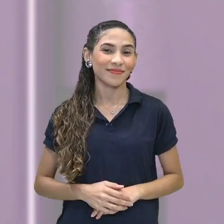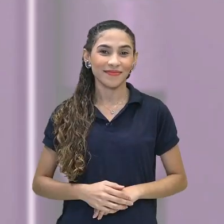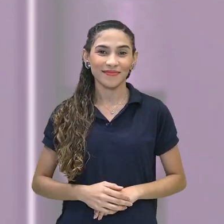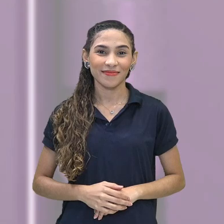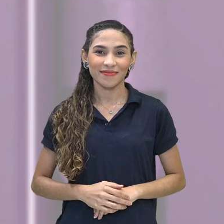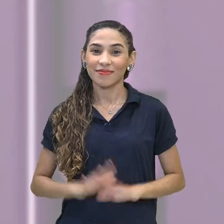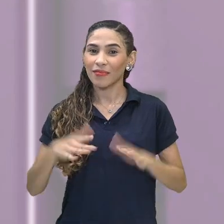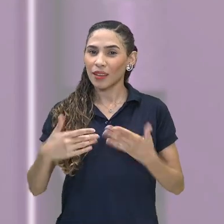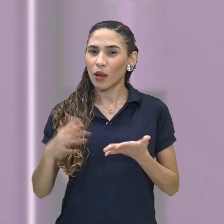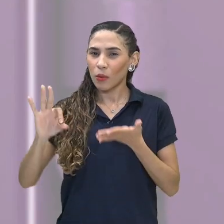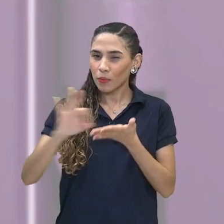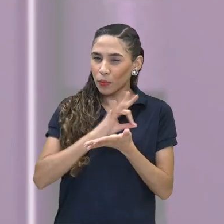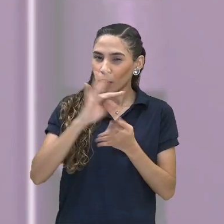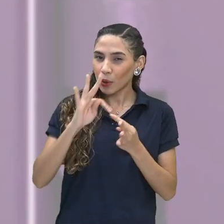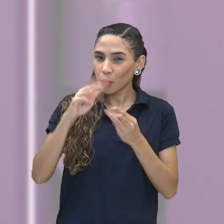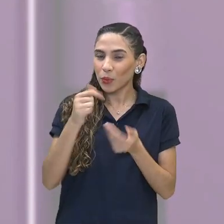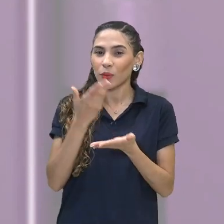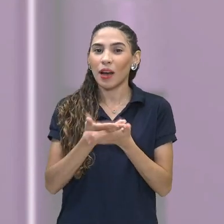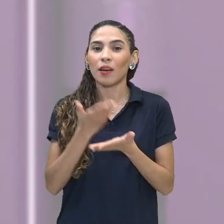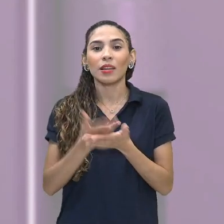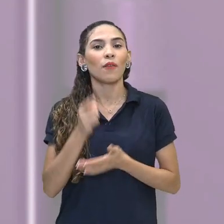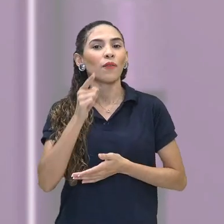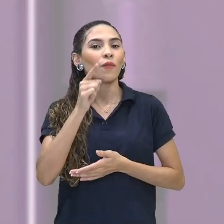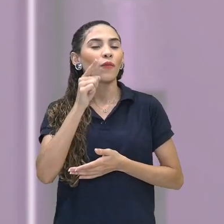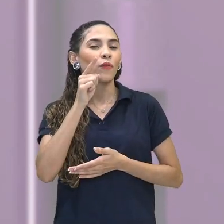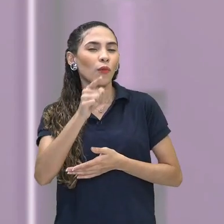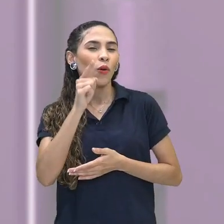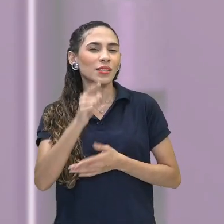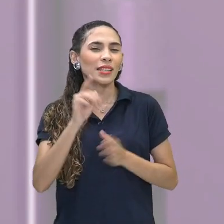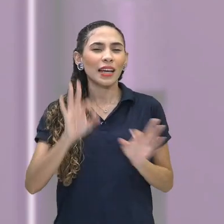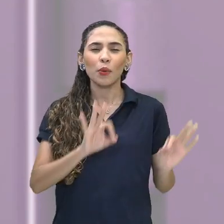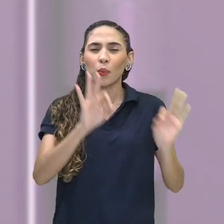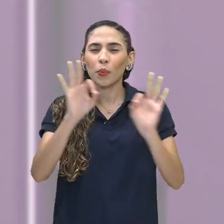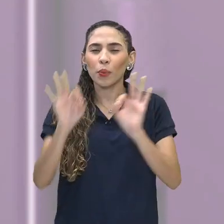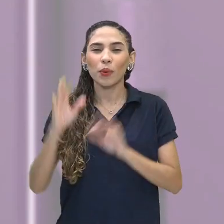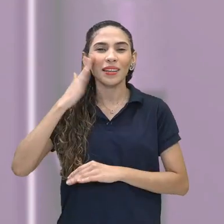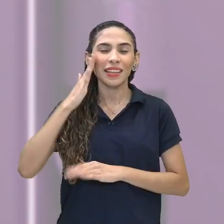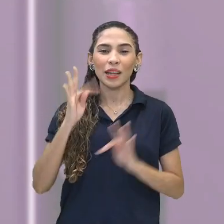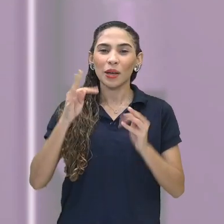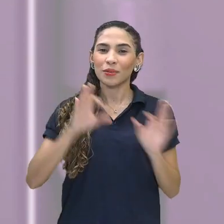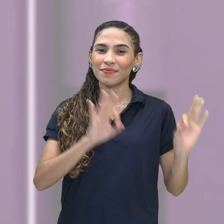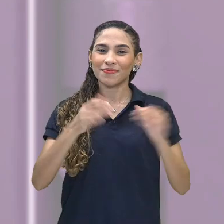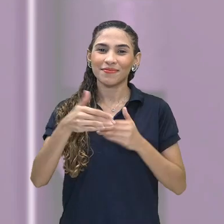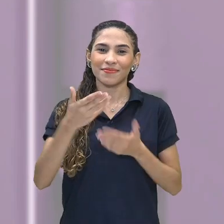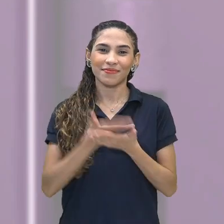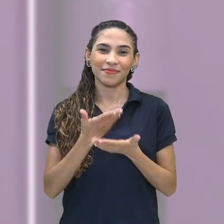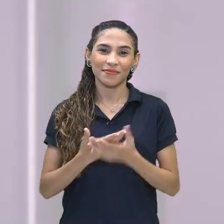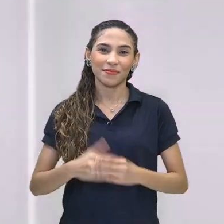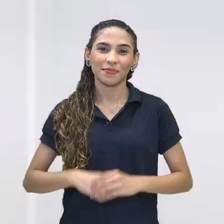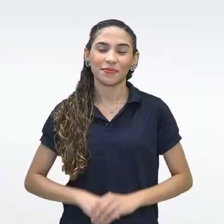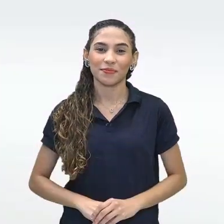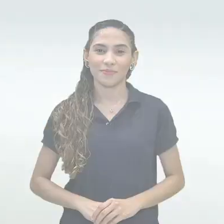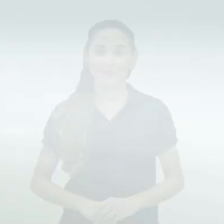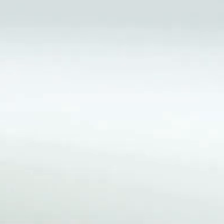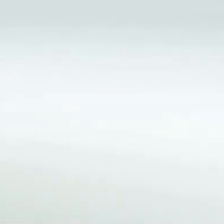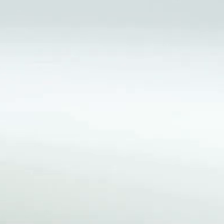Então, anote tudo na nossa aula para que você não deixe passar nenhum detalhe e vamos à nossa aula.